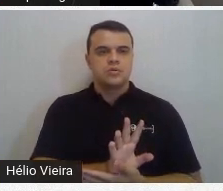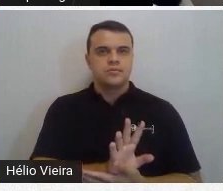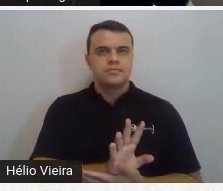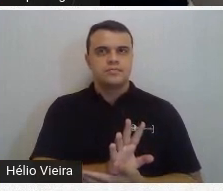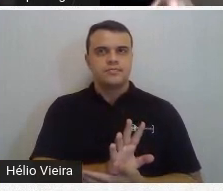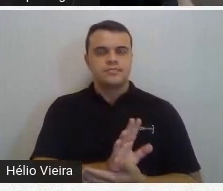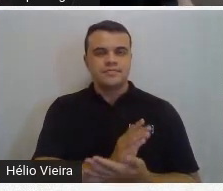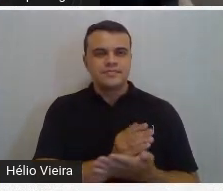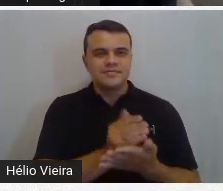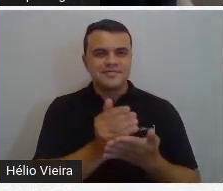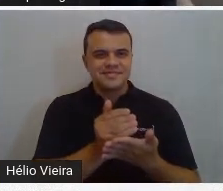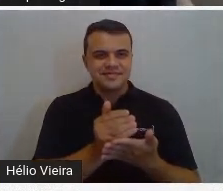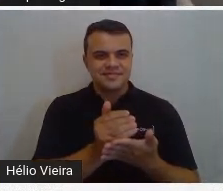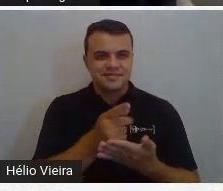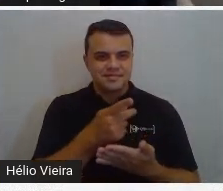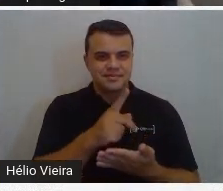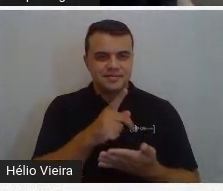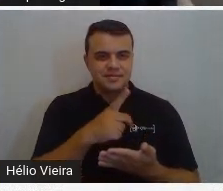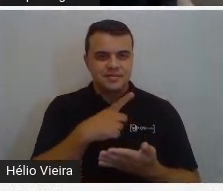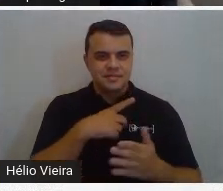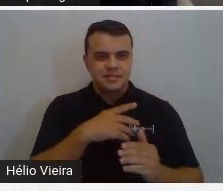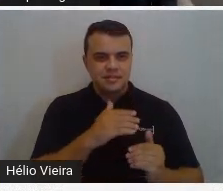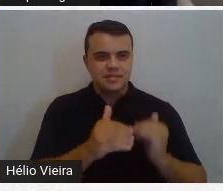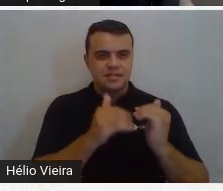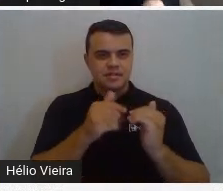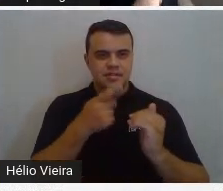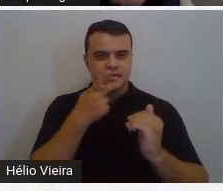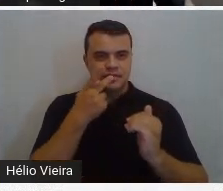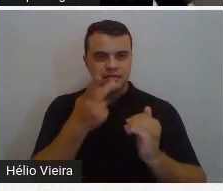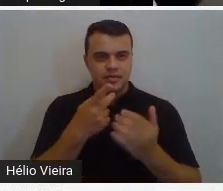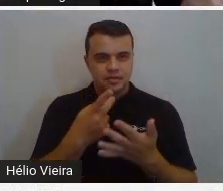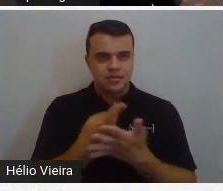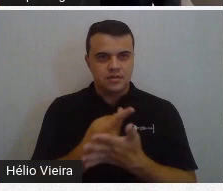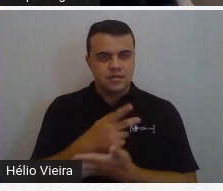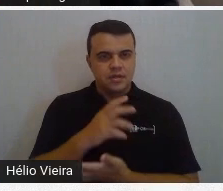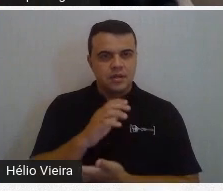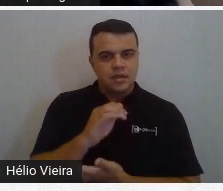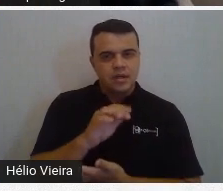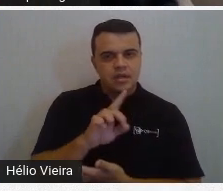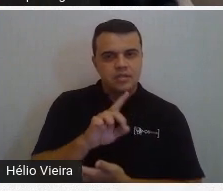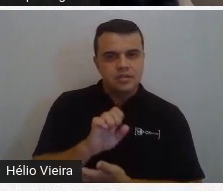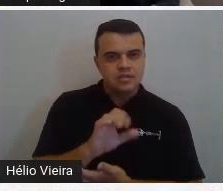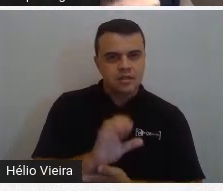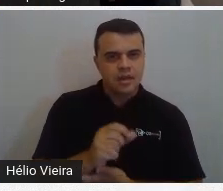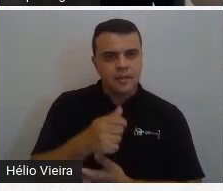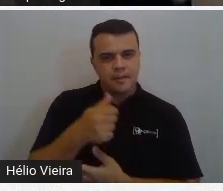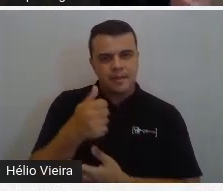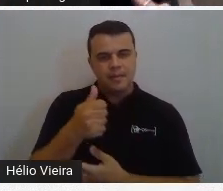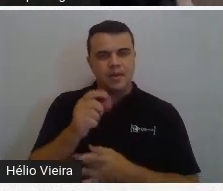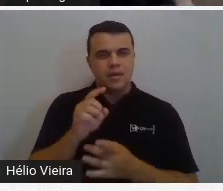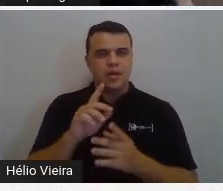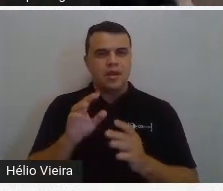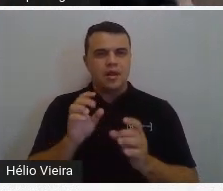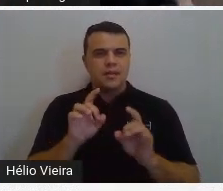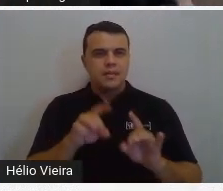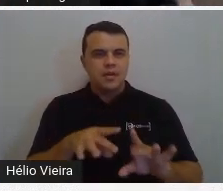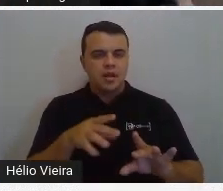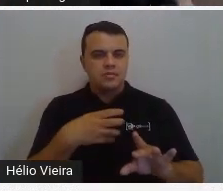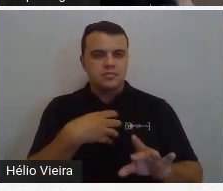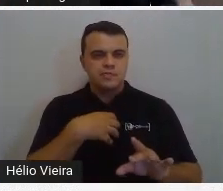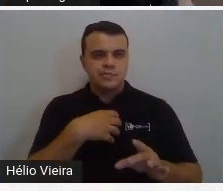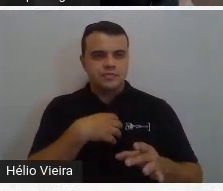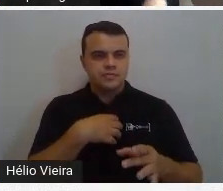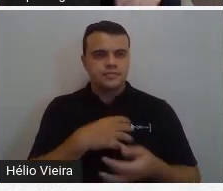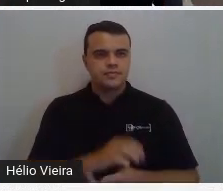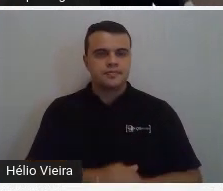um comecinho dessa escada que nos leva a Kandinsky, por exemplo, que é o primeiro a abandonar completamente a forma,